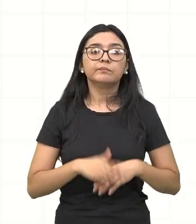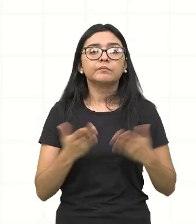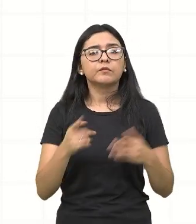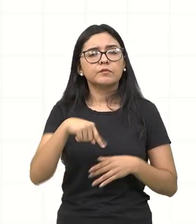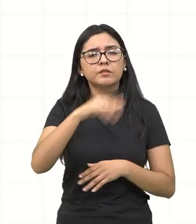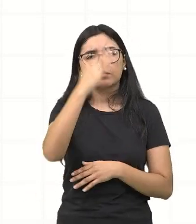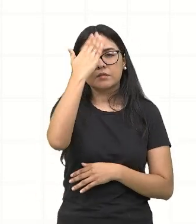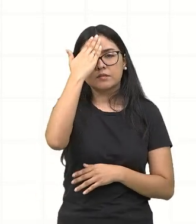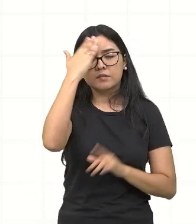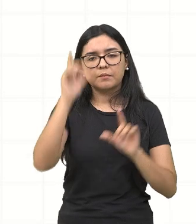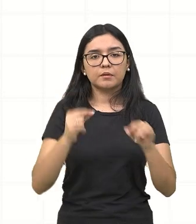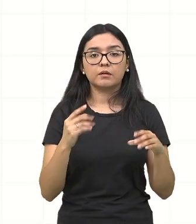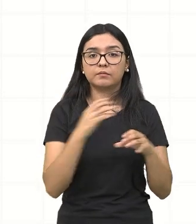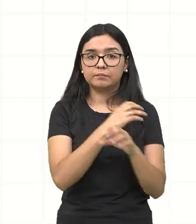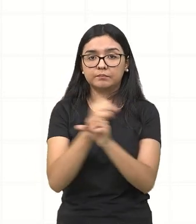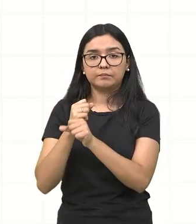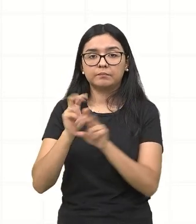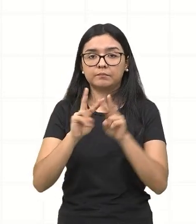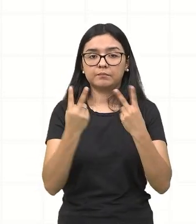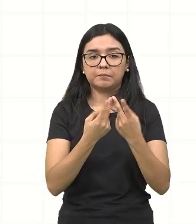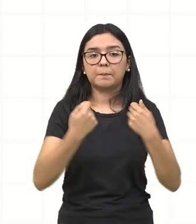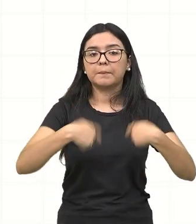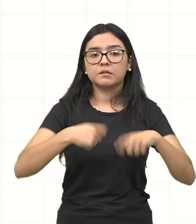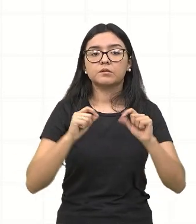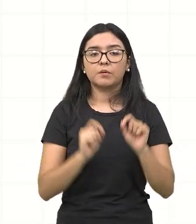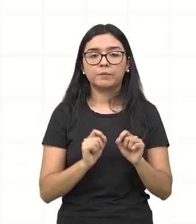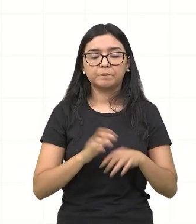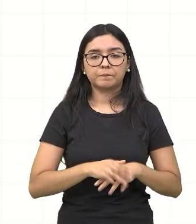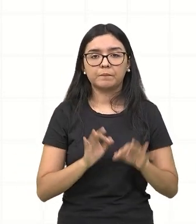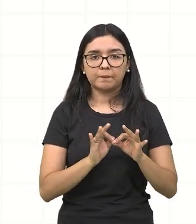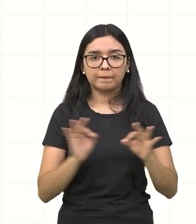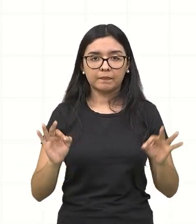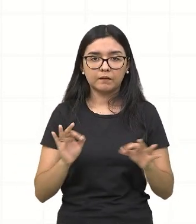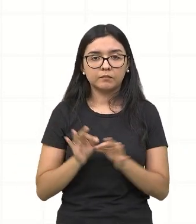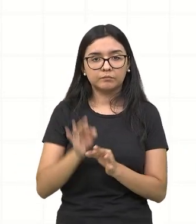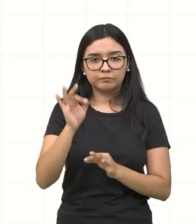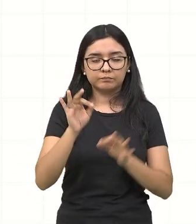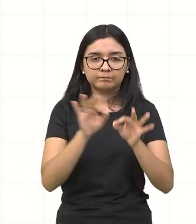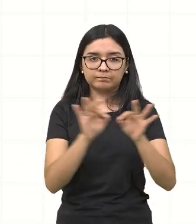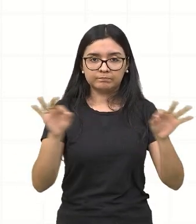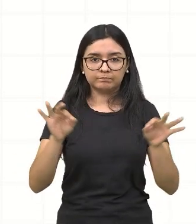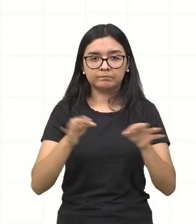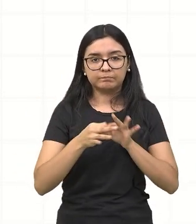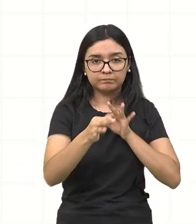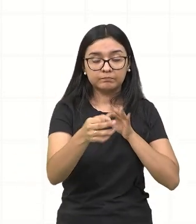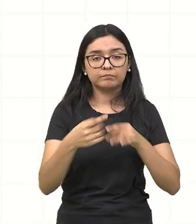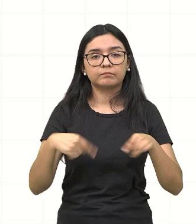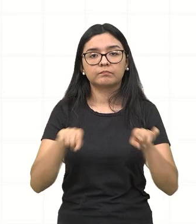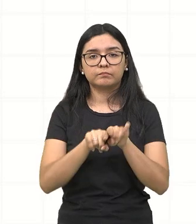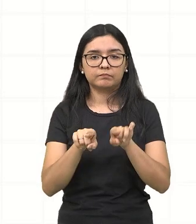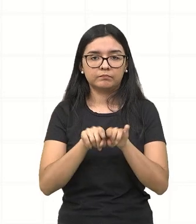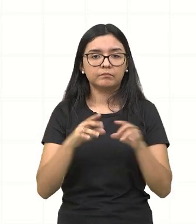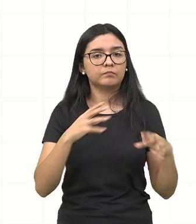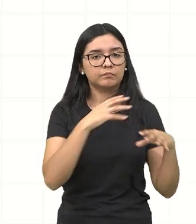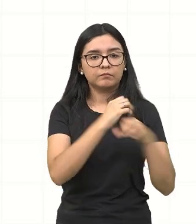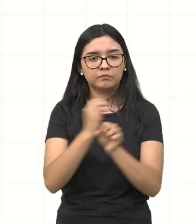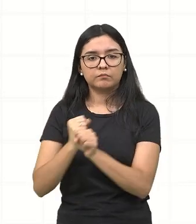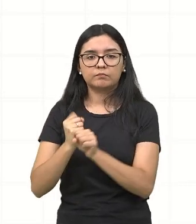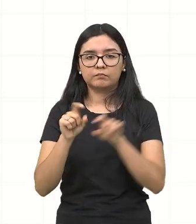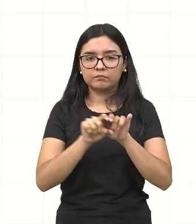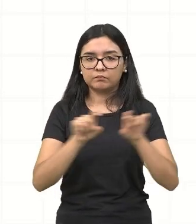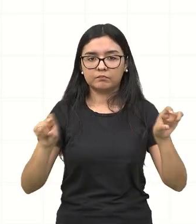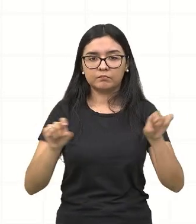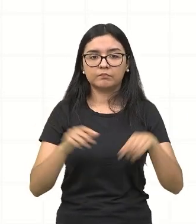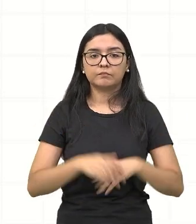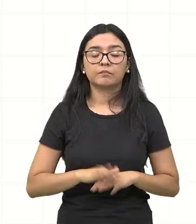para calcular o volume, você vai fazer o comprimento vezes a largura vezes a altura, certo?